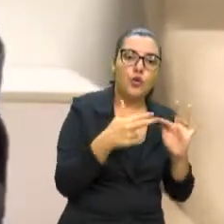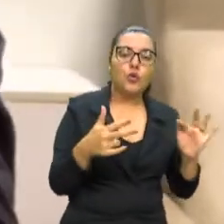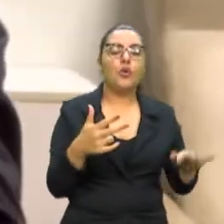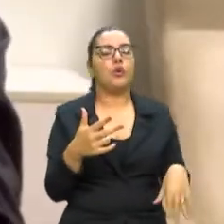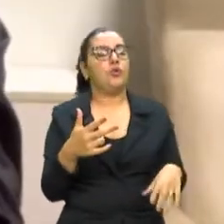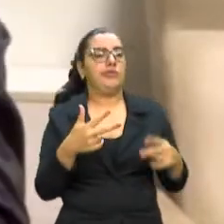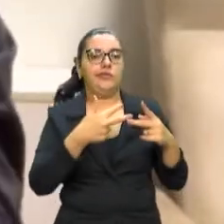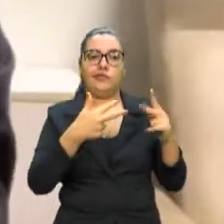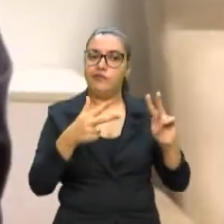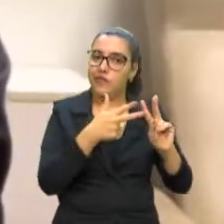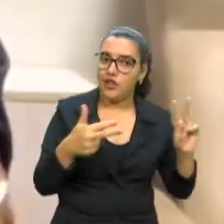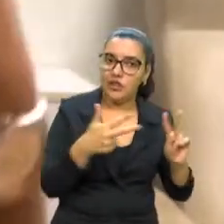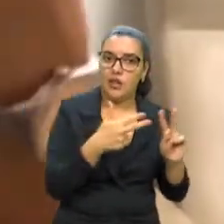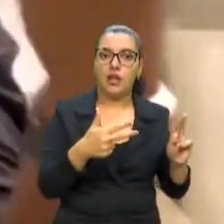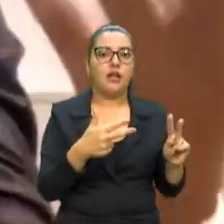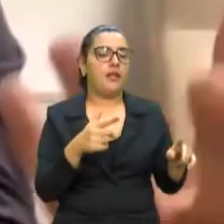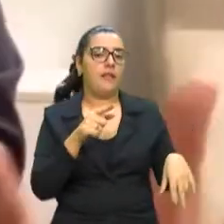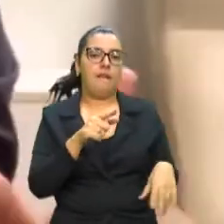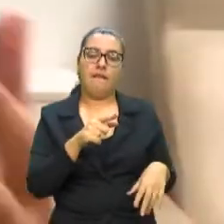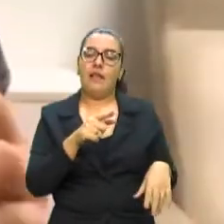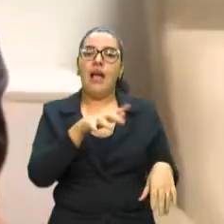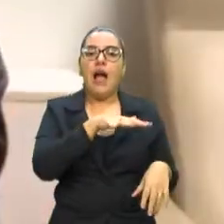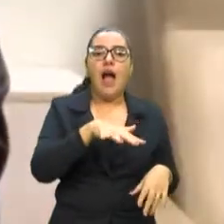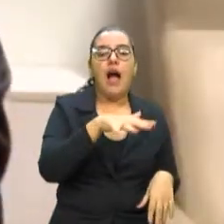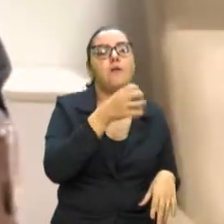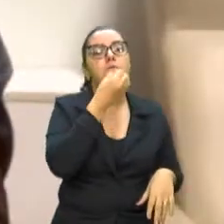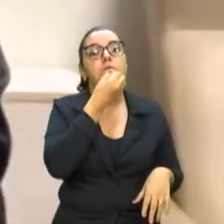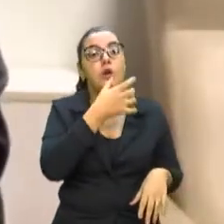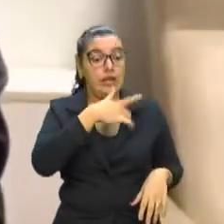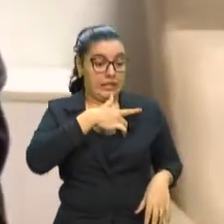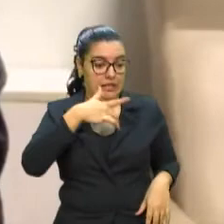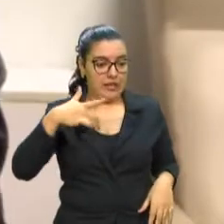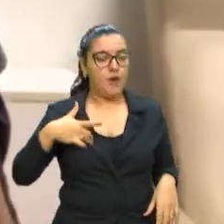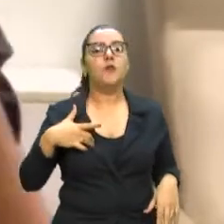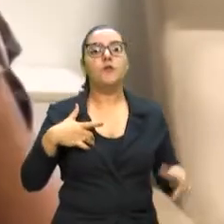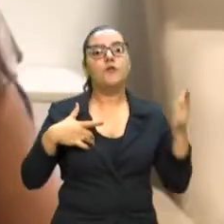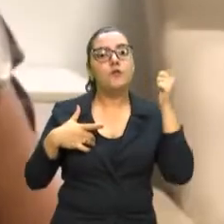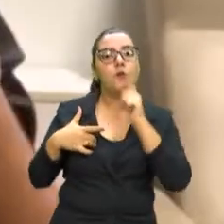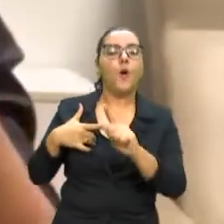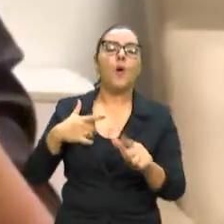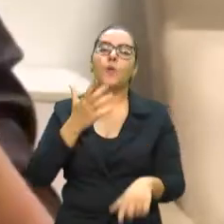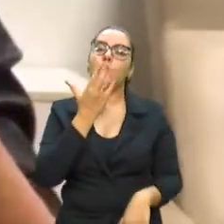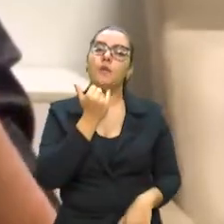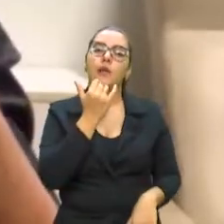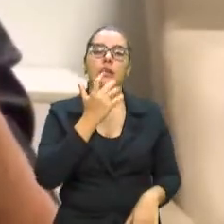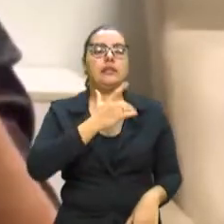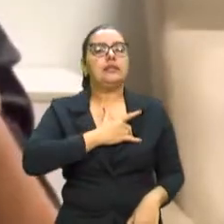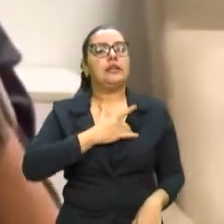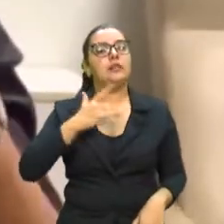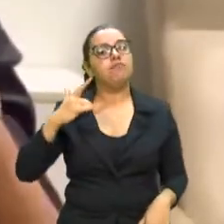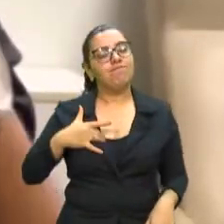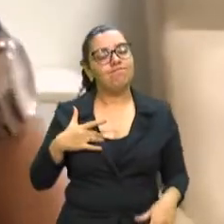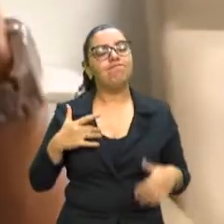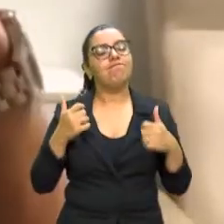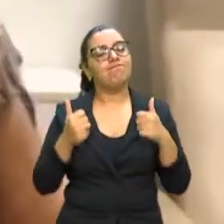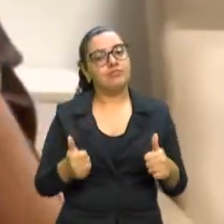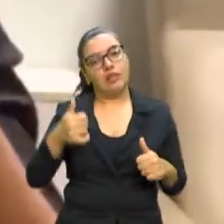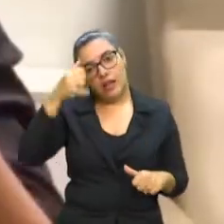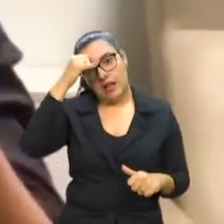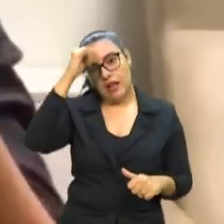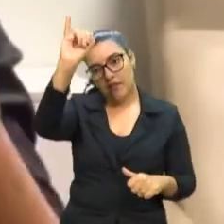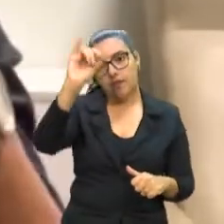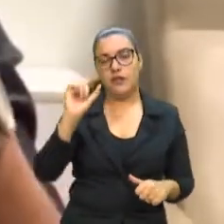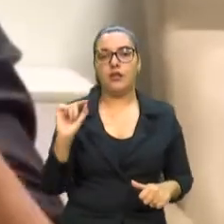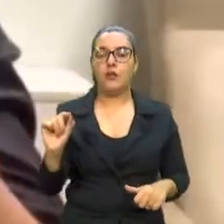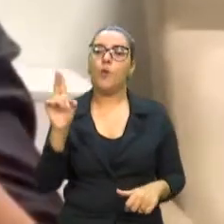vegetais, derivados lácteos, oleaginosas, que eu vou poder comer um alimento mais saudável, evitando assim o